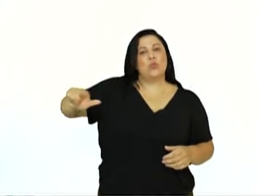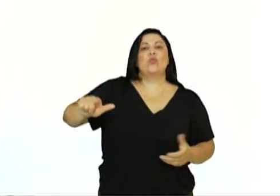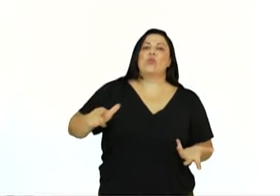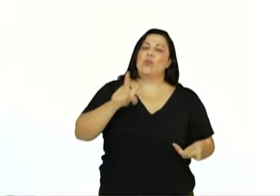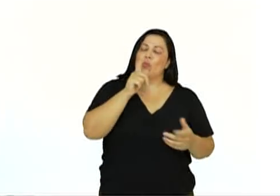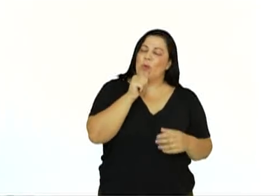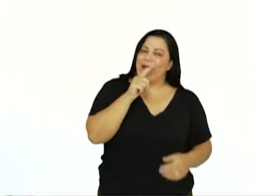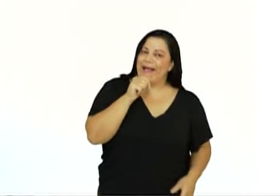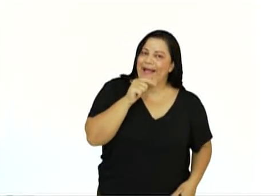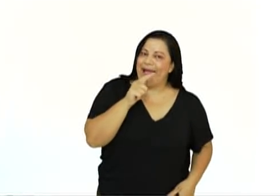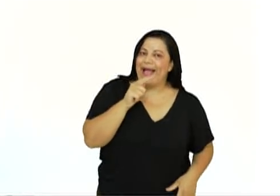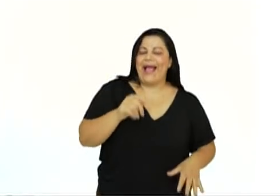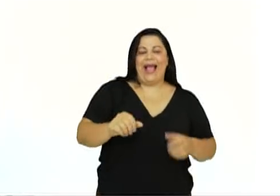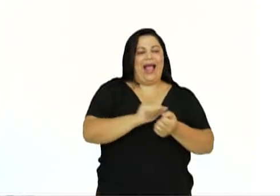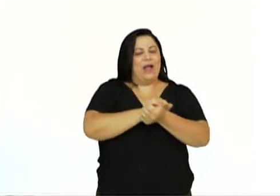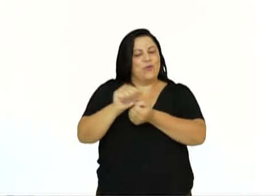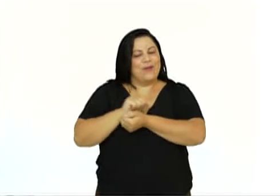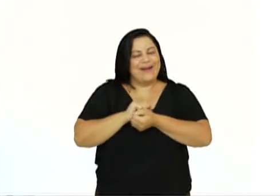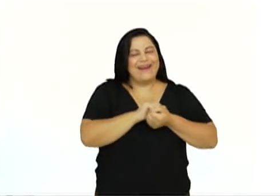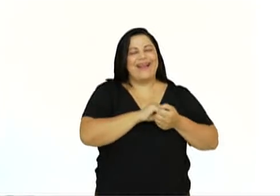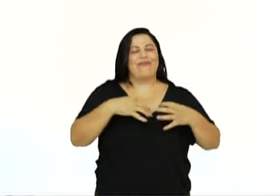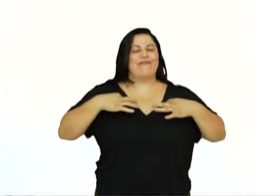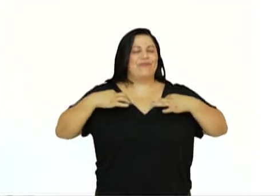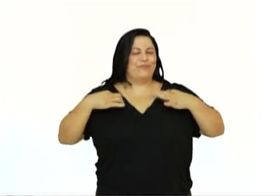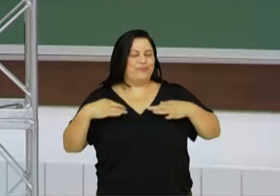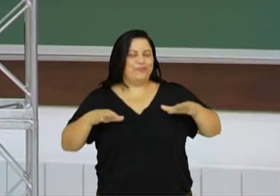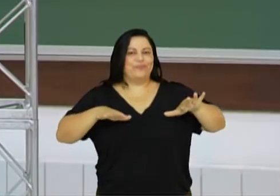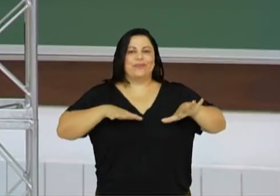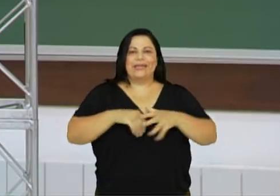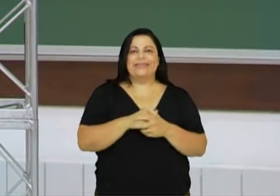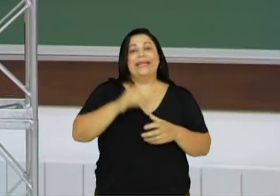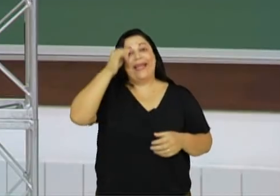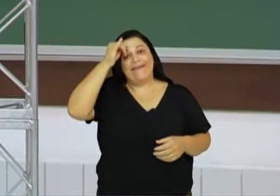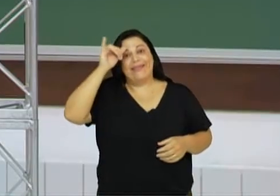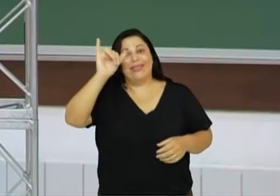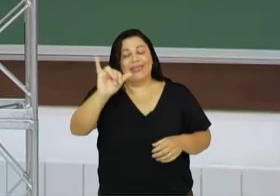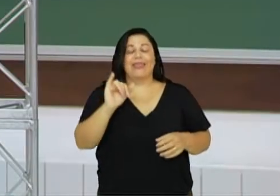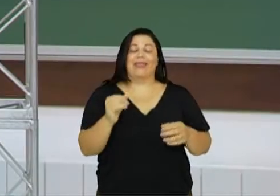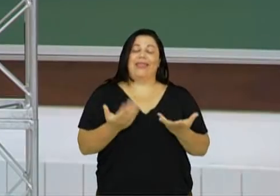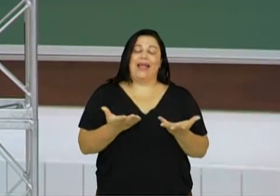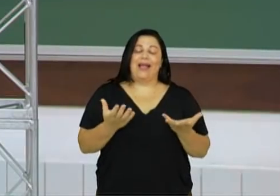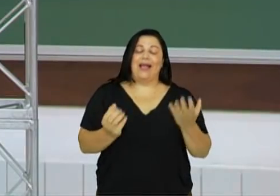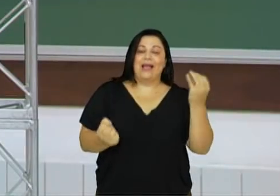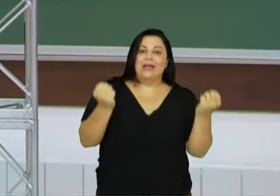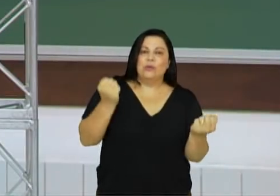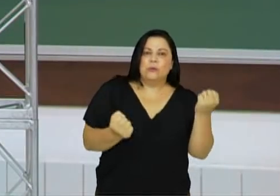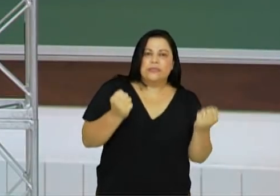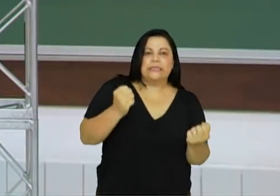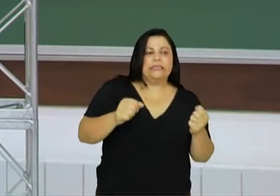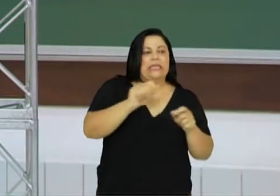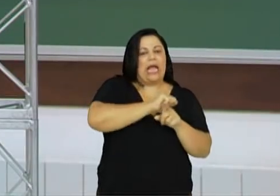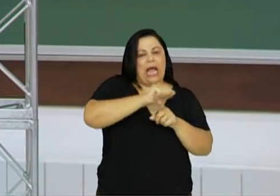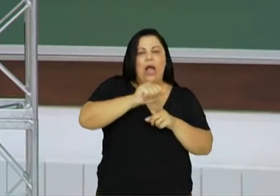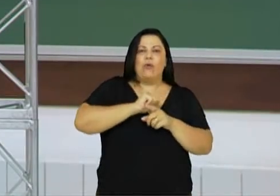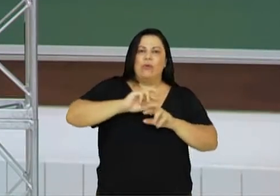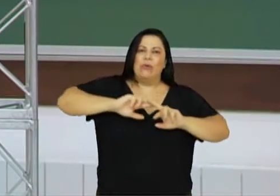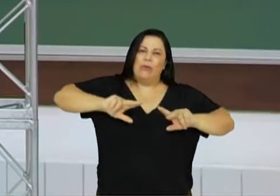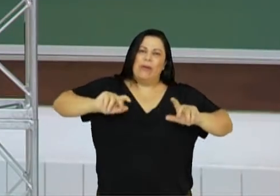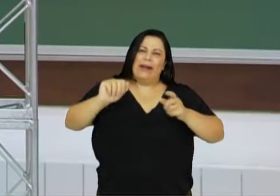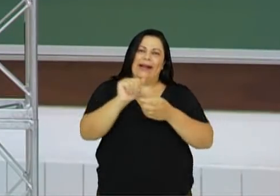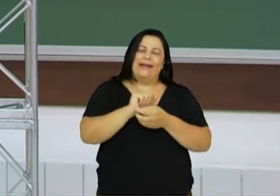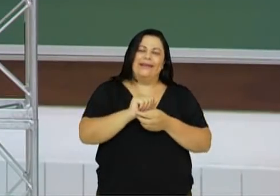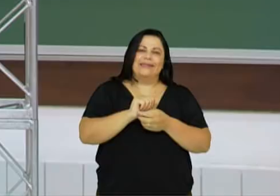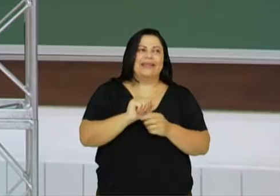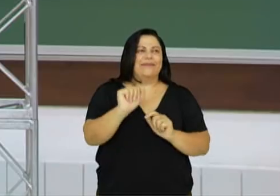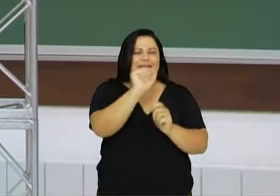lava a roupa para lavar o quintal, a gente pode evitar de lavar os carros nesse período de seca e assim a gente contribui para esse período